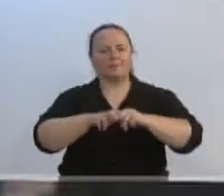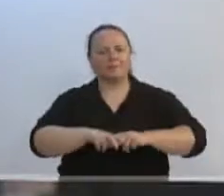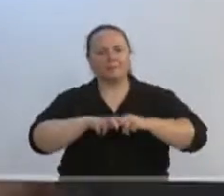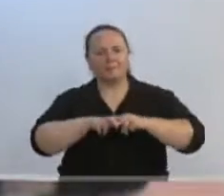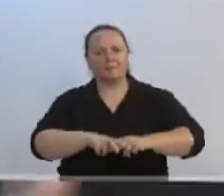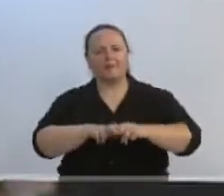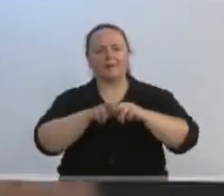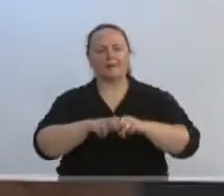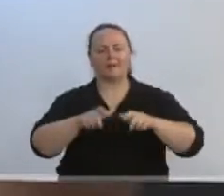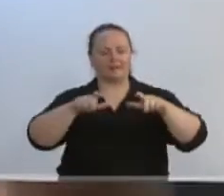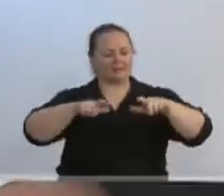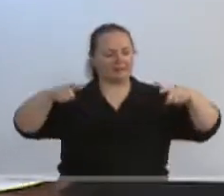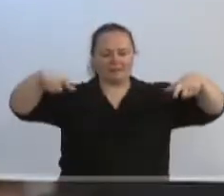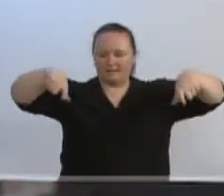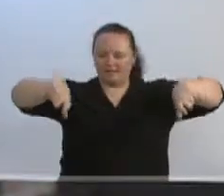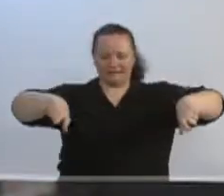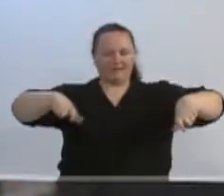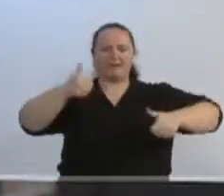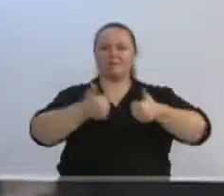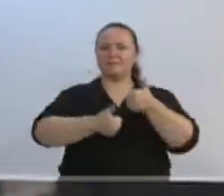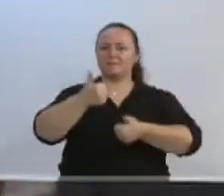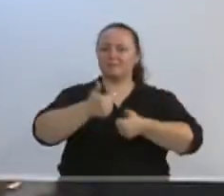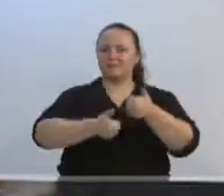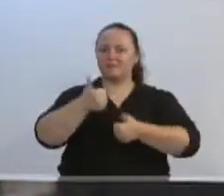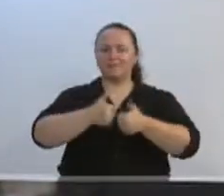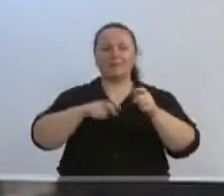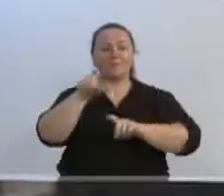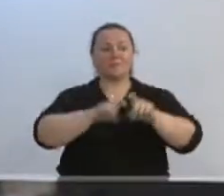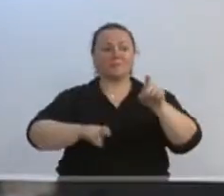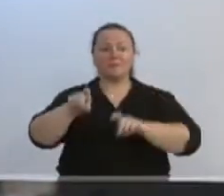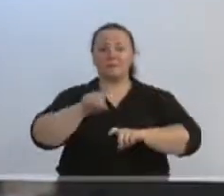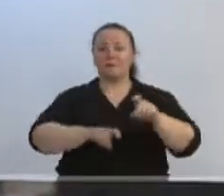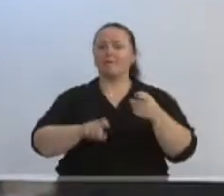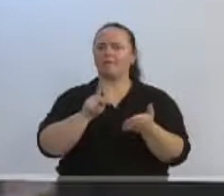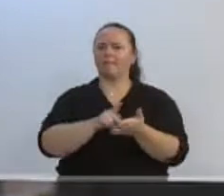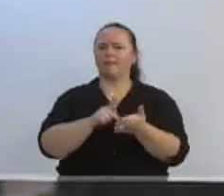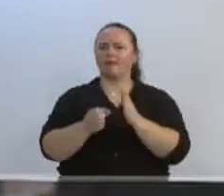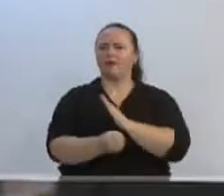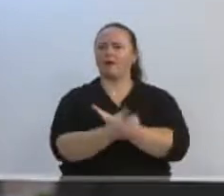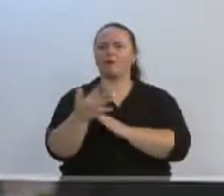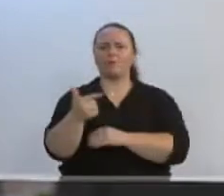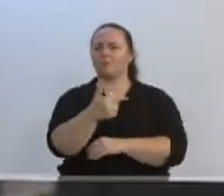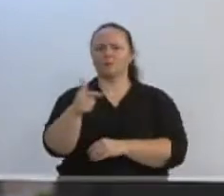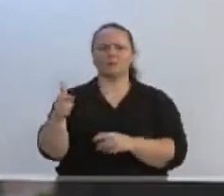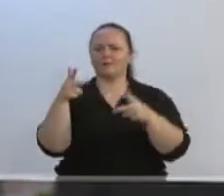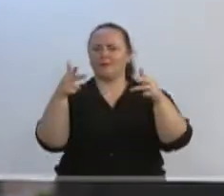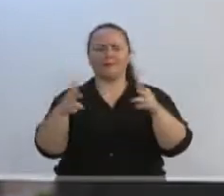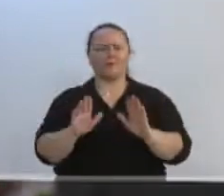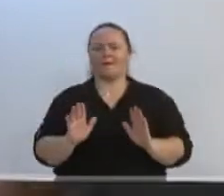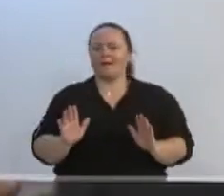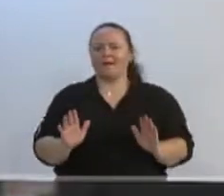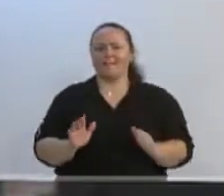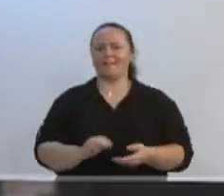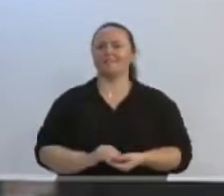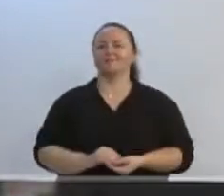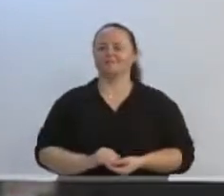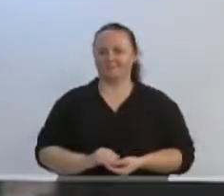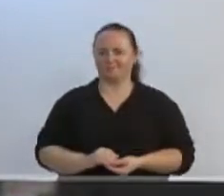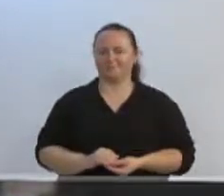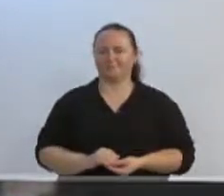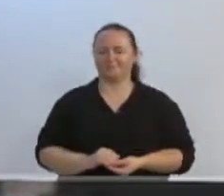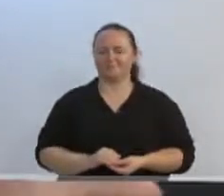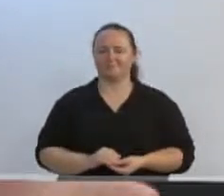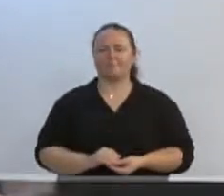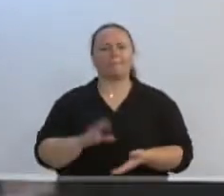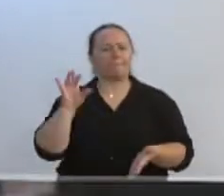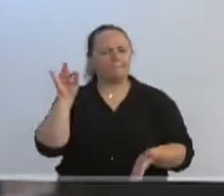horta, o campinho de futebol, a sala de informática, condições que até em muitos outros locais a gente não tem condições de ver na situação que a gente vê lá. E